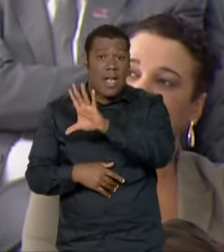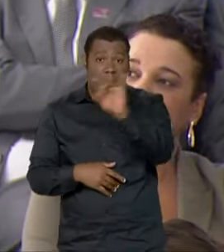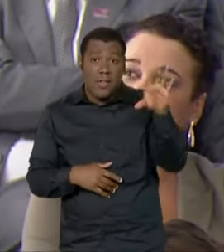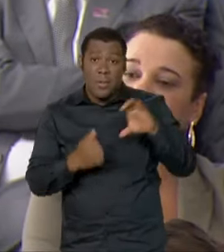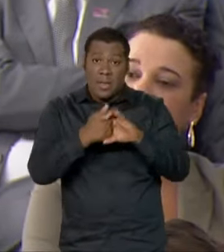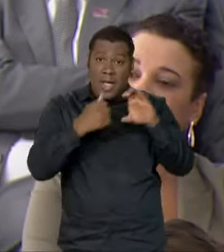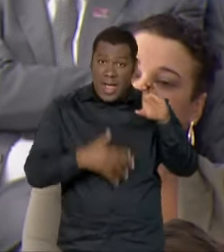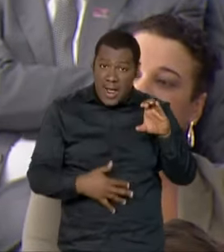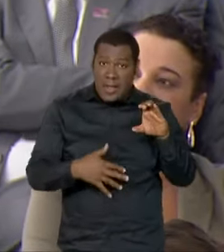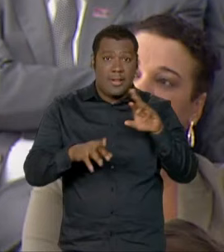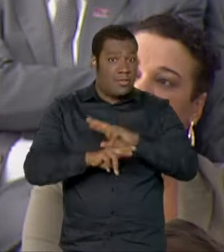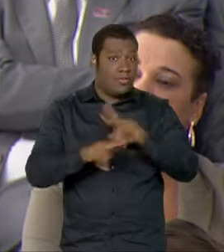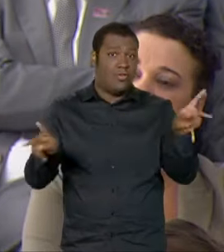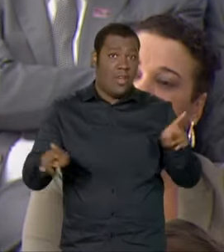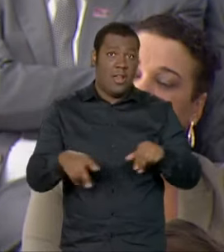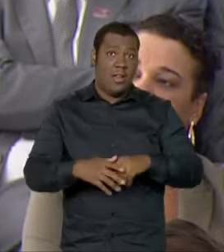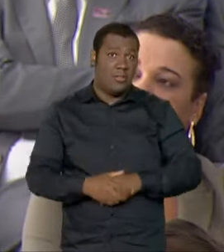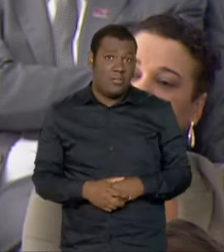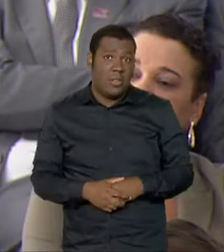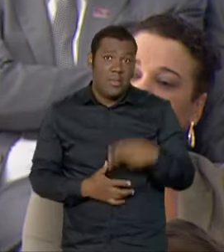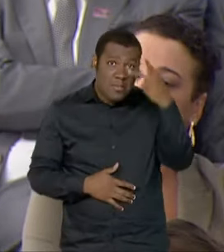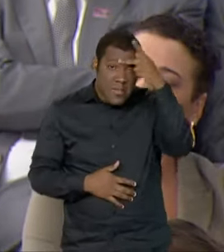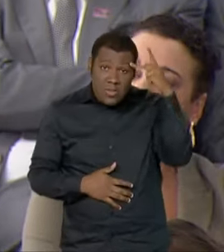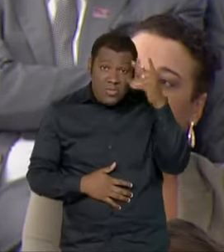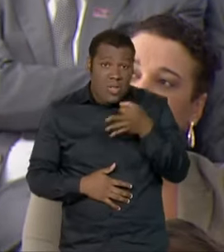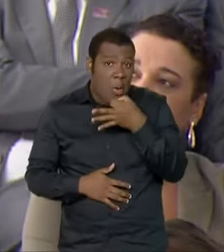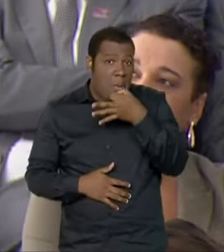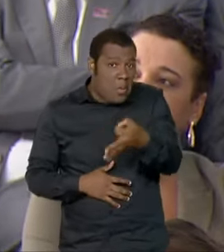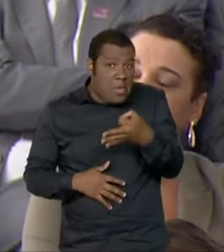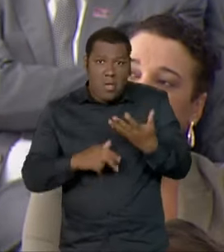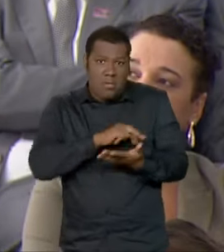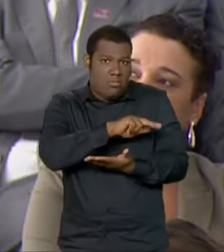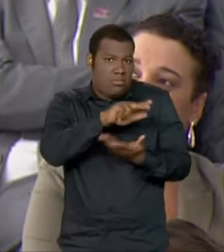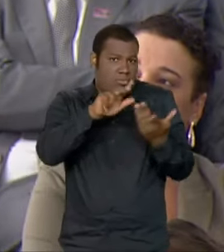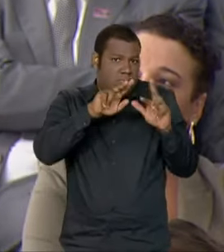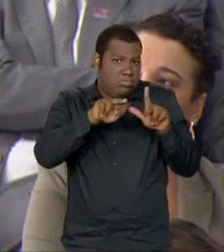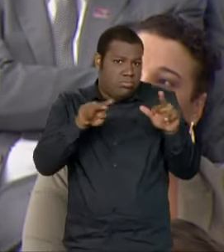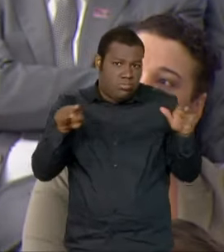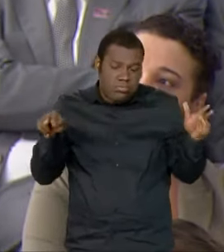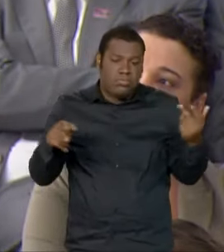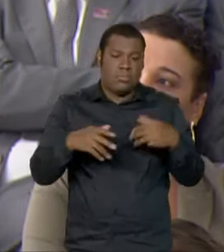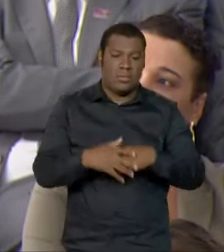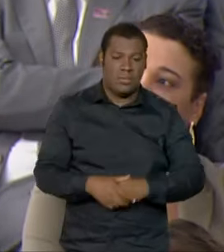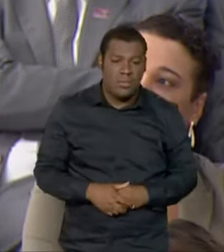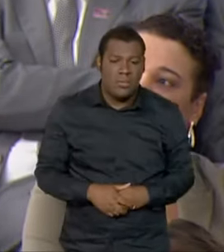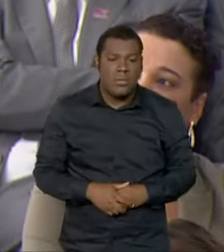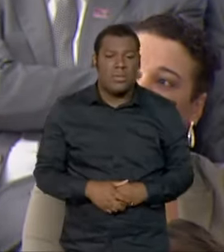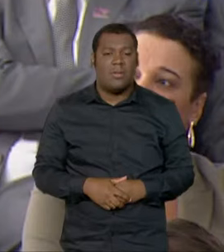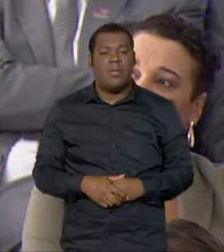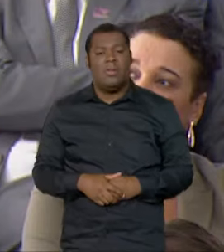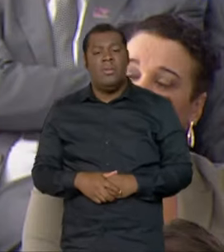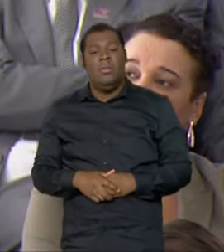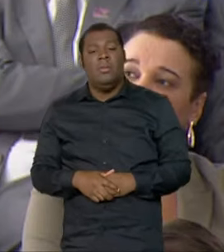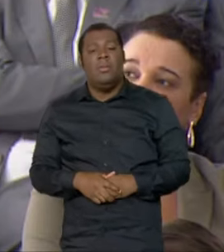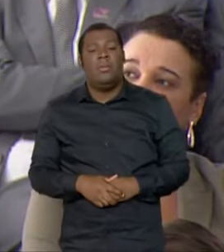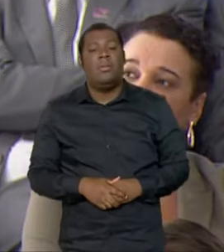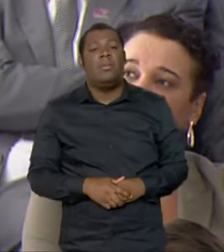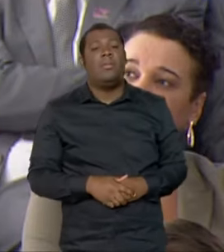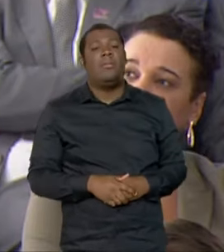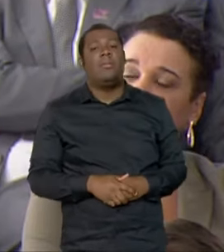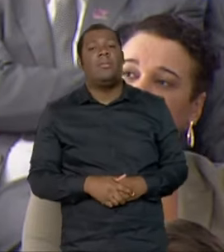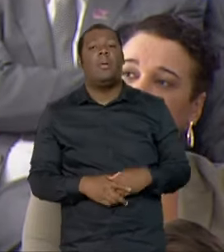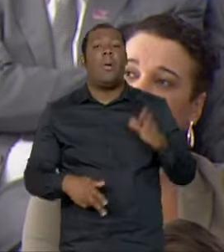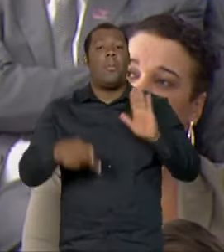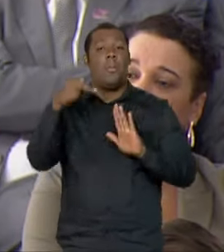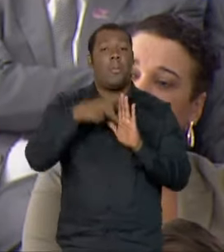Nós vamos mandar essa medida provisória. Eu estou muito otimista. Mas essa medida provisória, quando chegar no Congresso